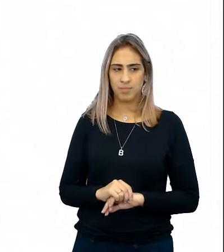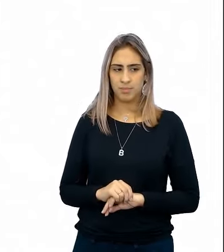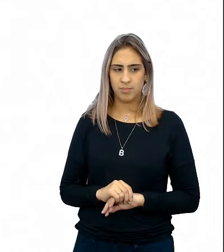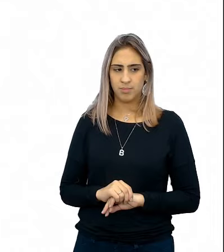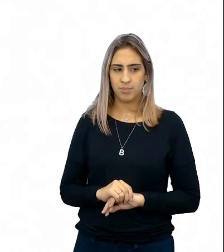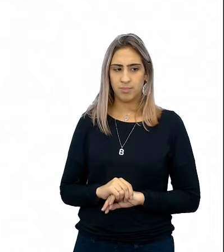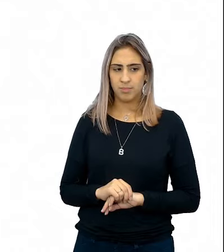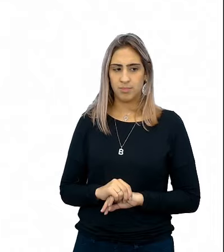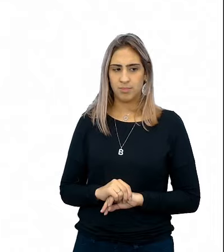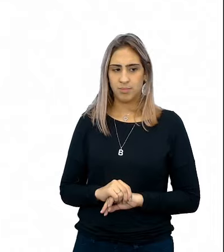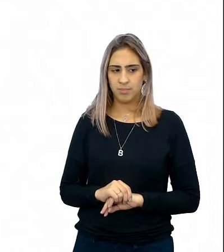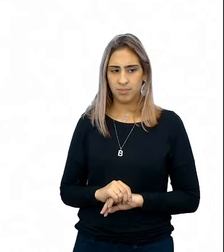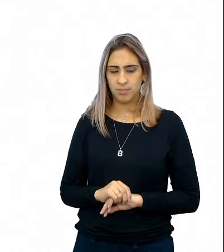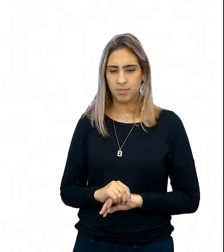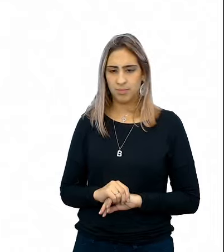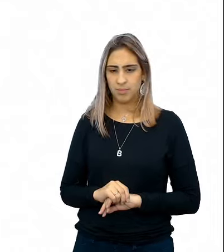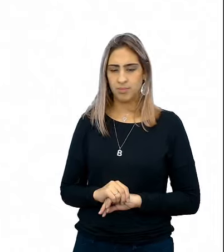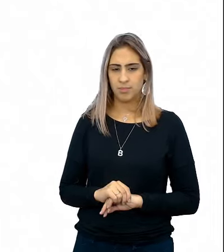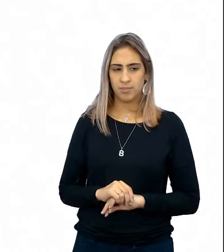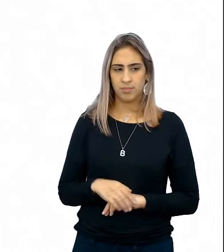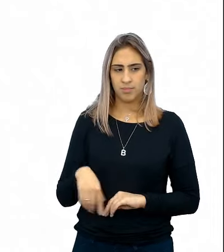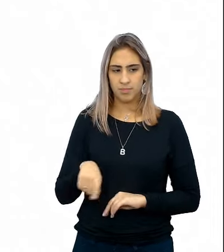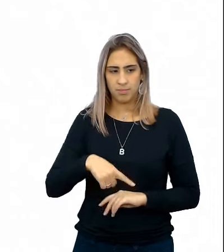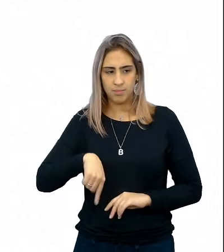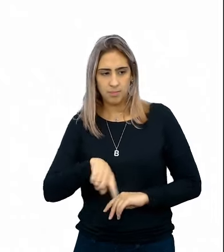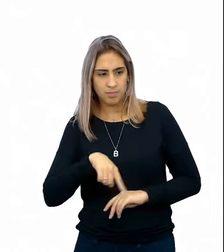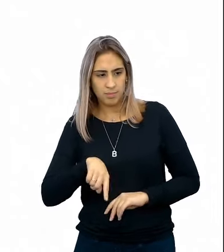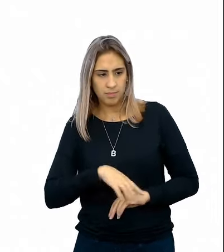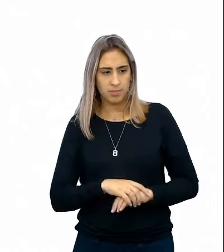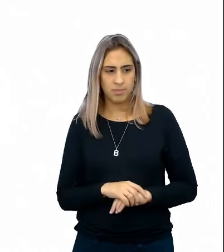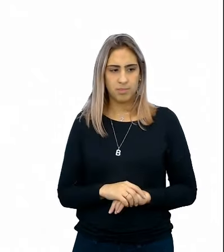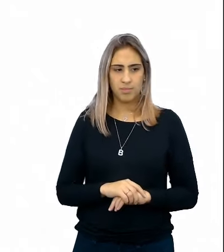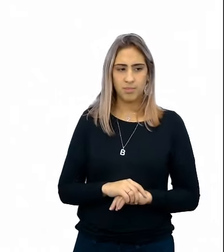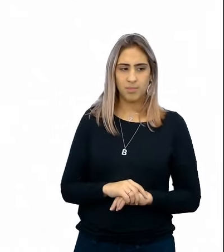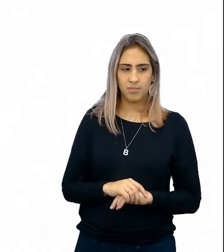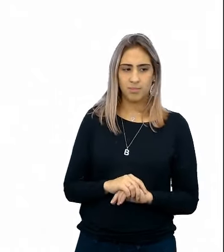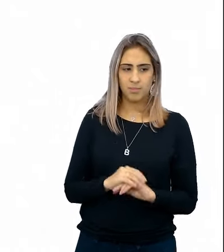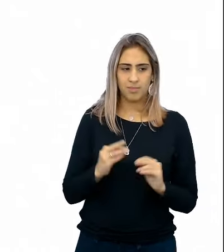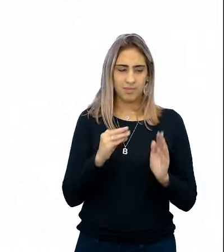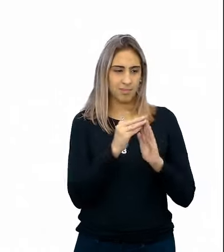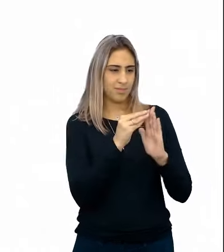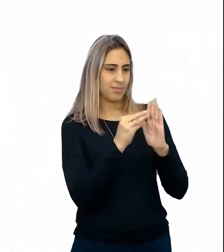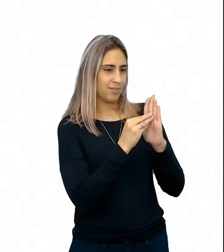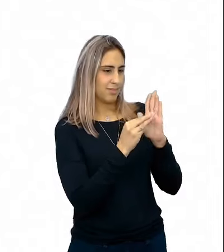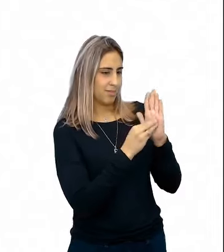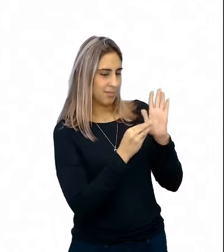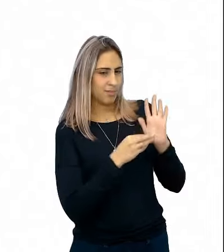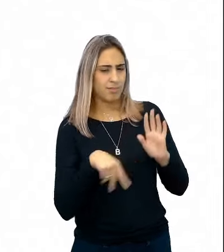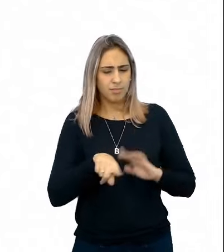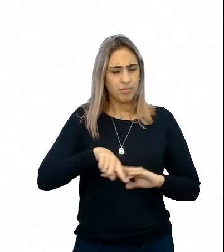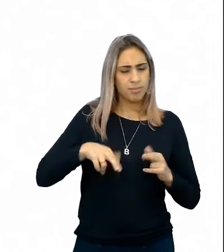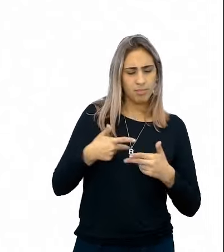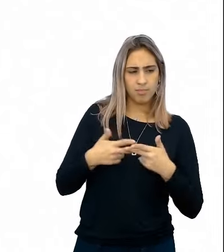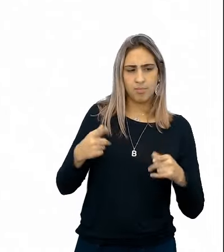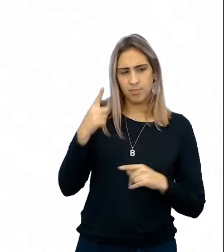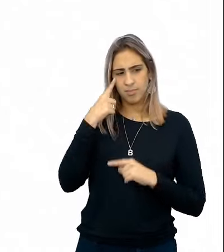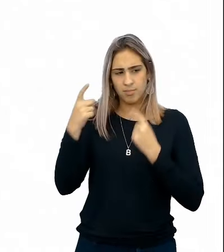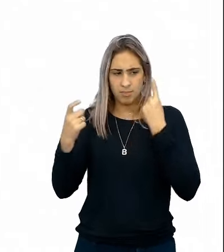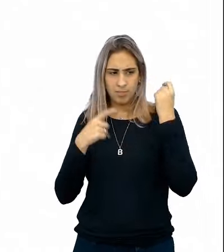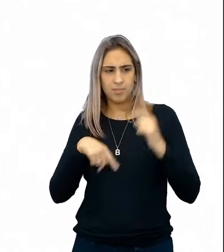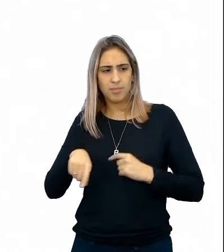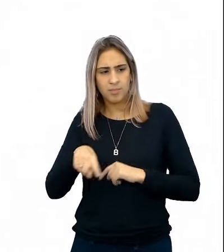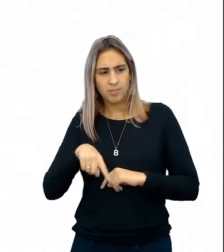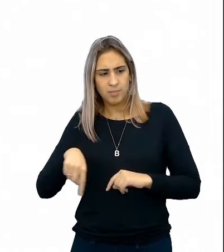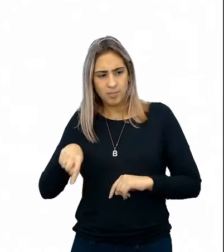da linha, da relação entre coluna e linha. É desta forma que os estudantes vão aprendendo. E eles